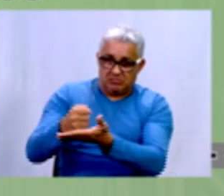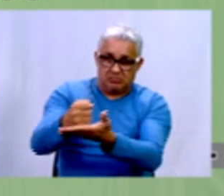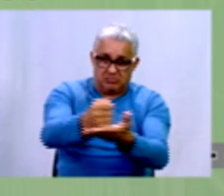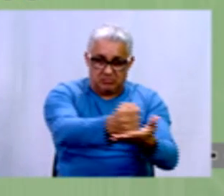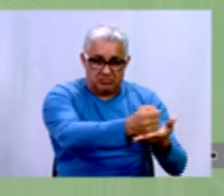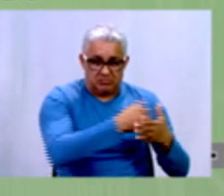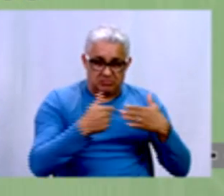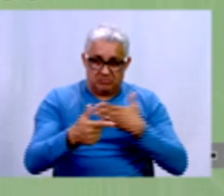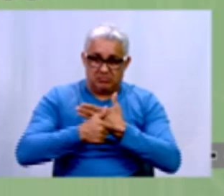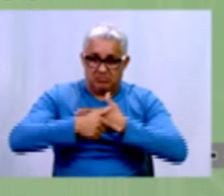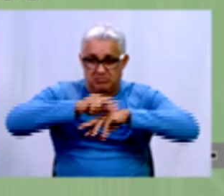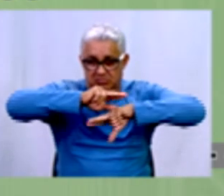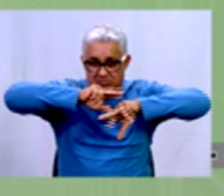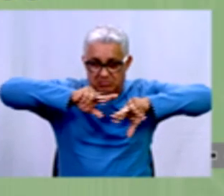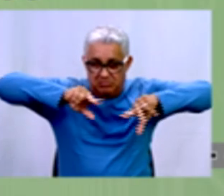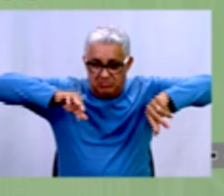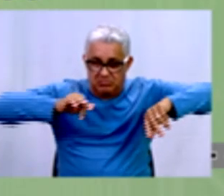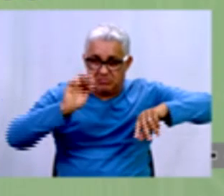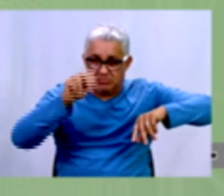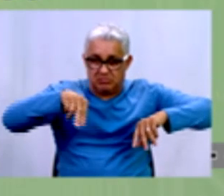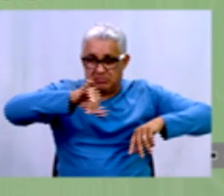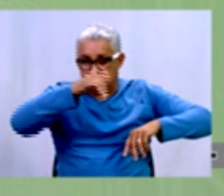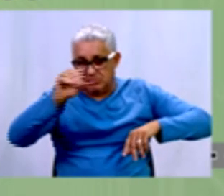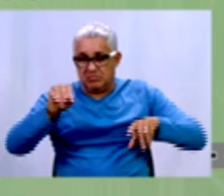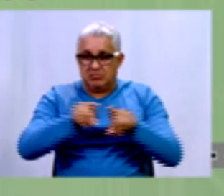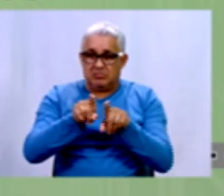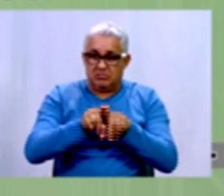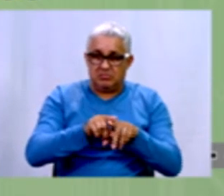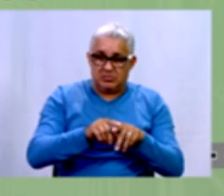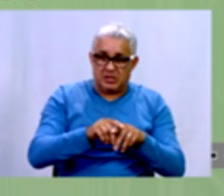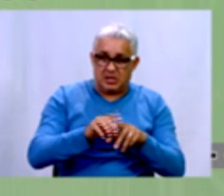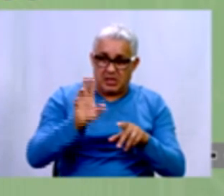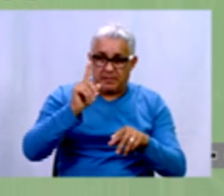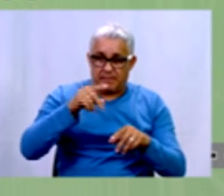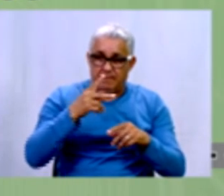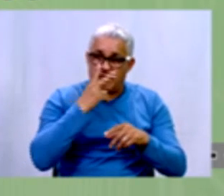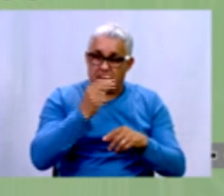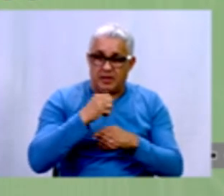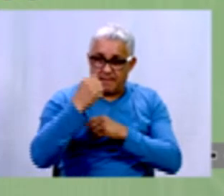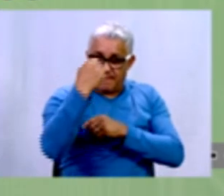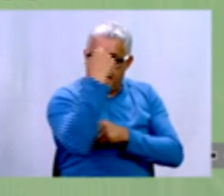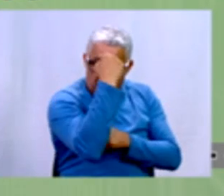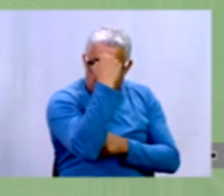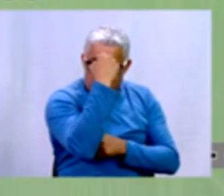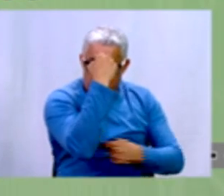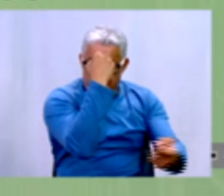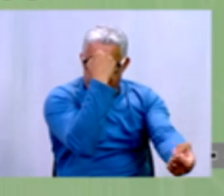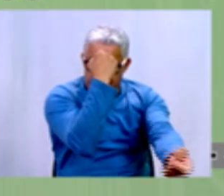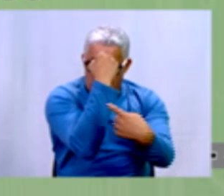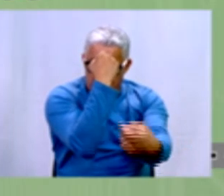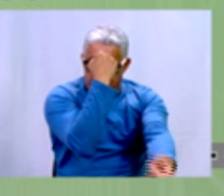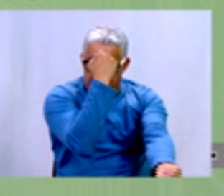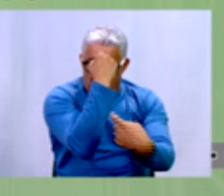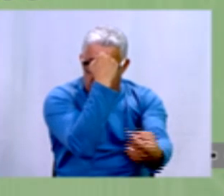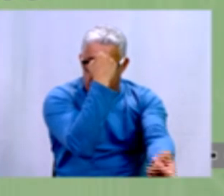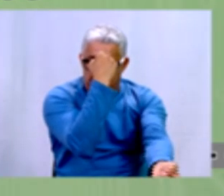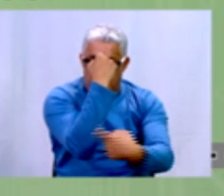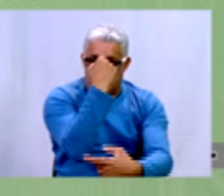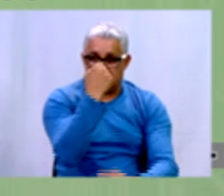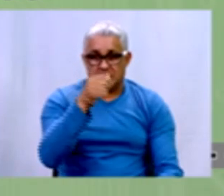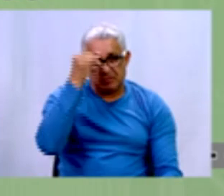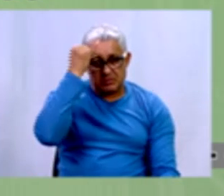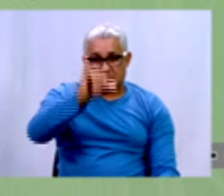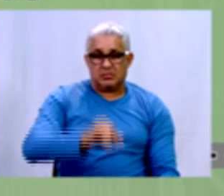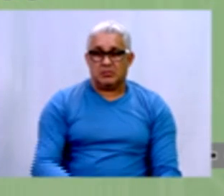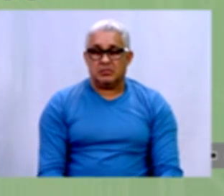diversos papéis e funções e é um escudo para interferências externas.